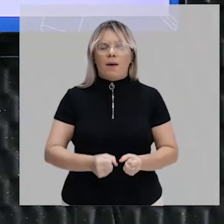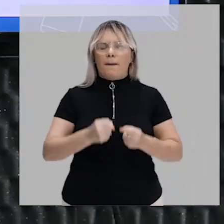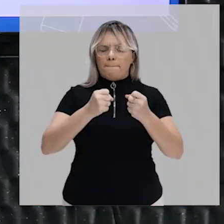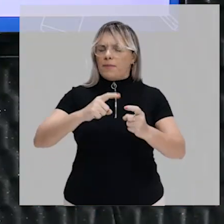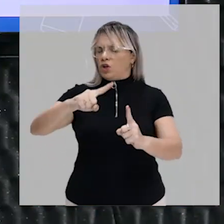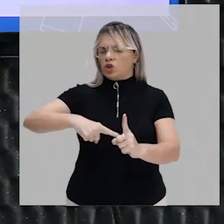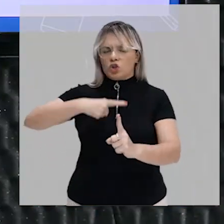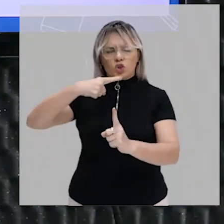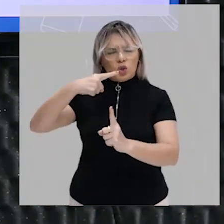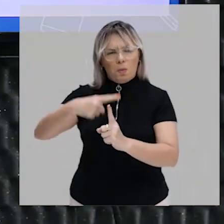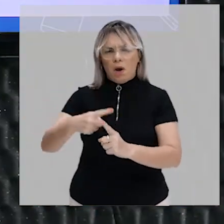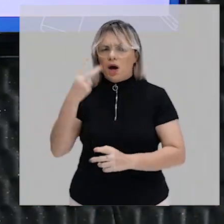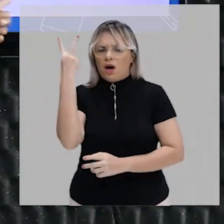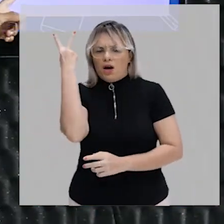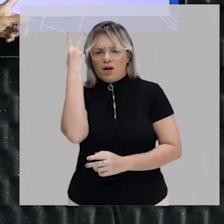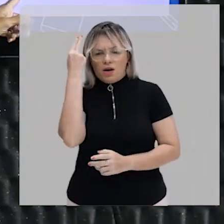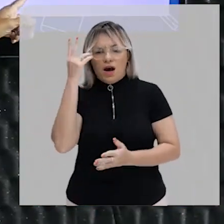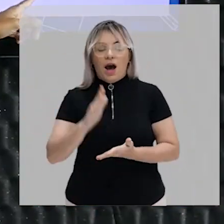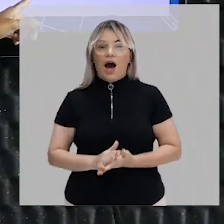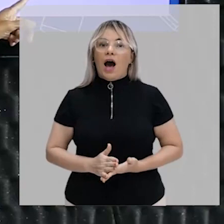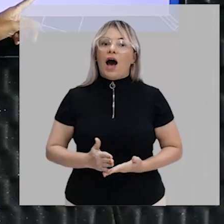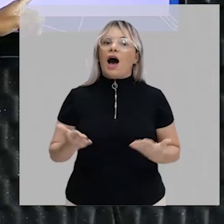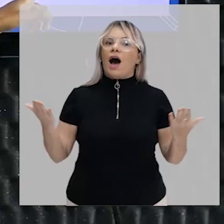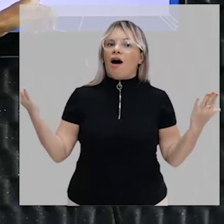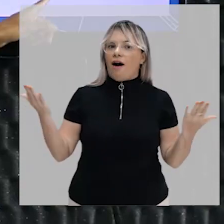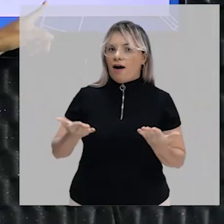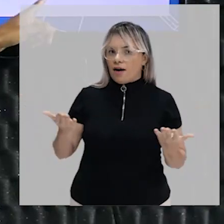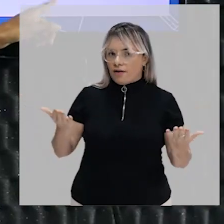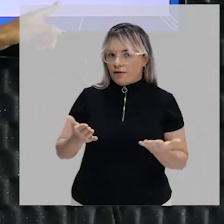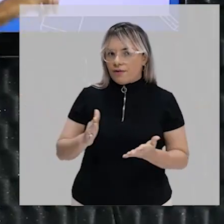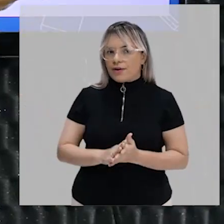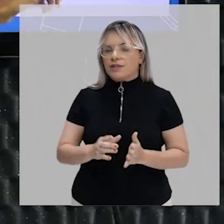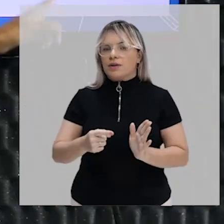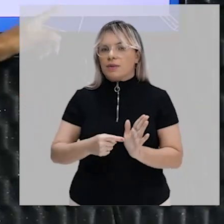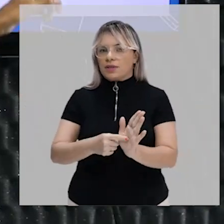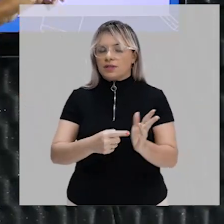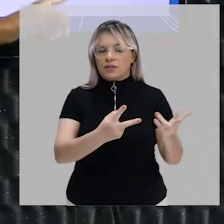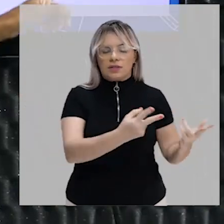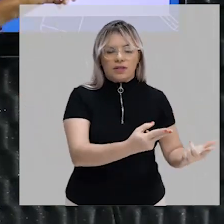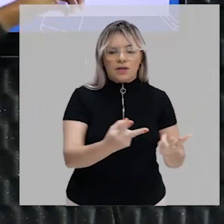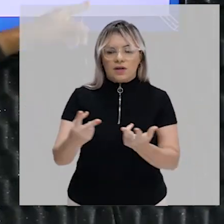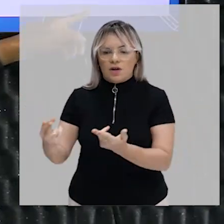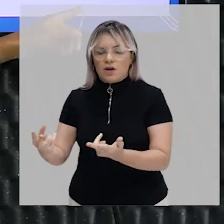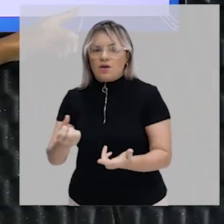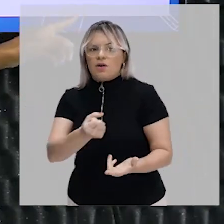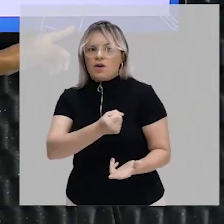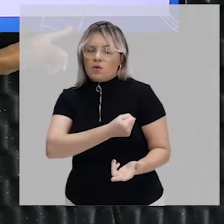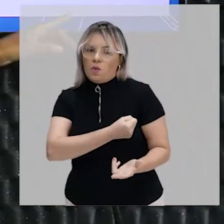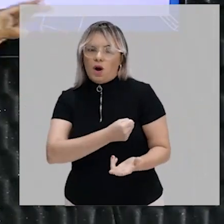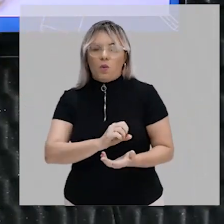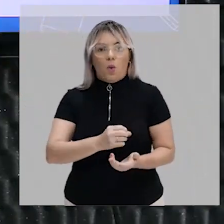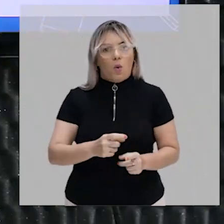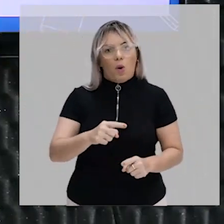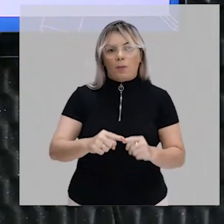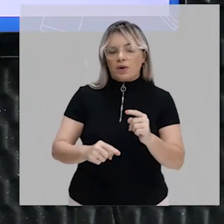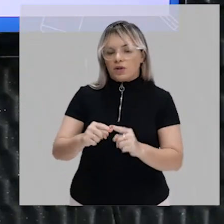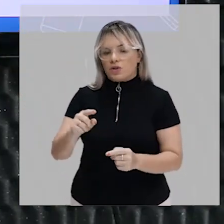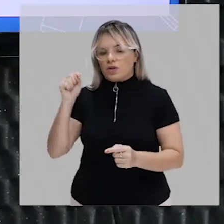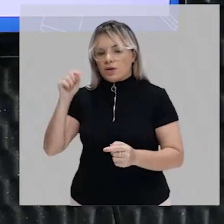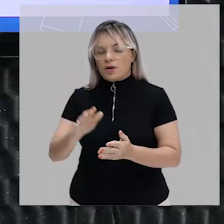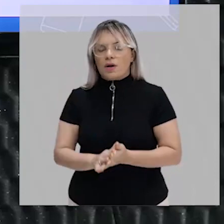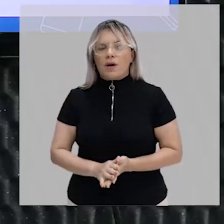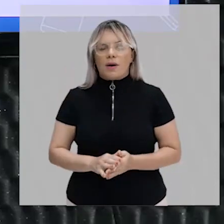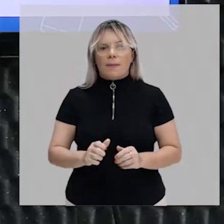Se aparecerem, não esqueça que tem um menos número de A inter B, tá bom? Então, é